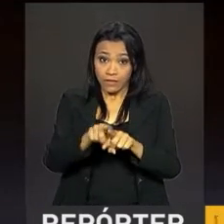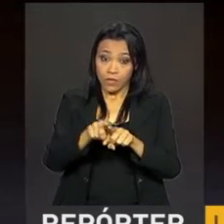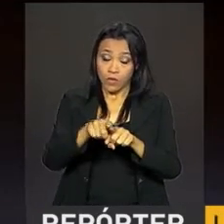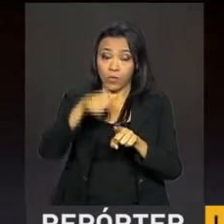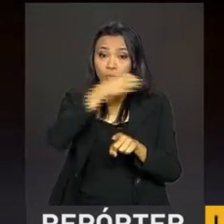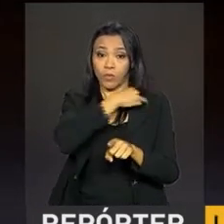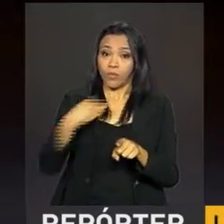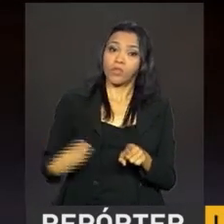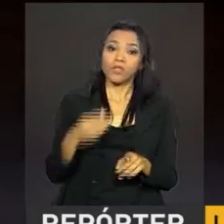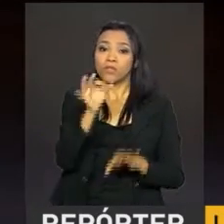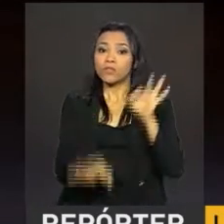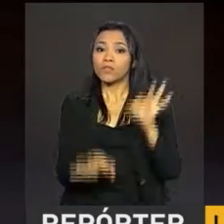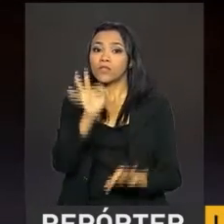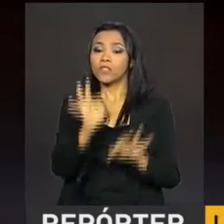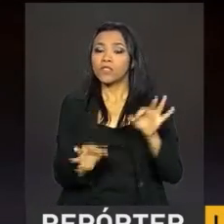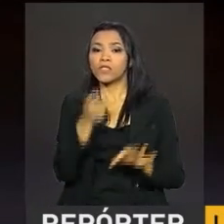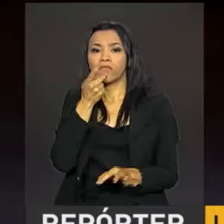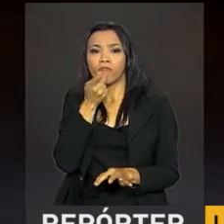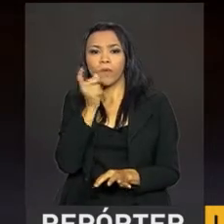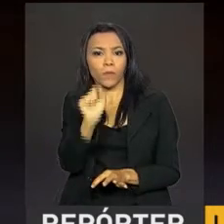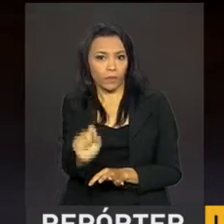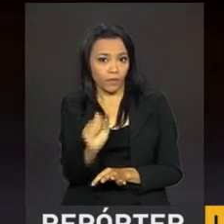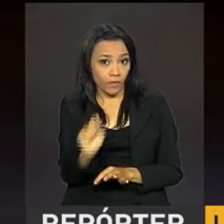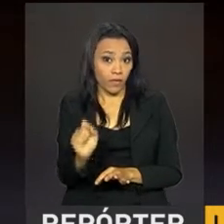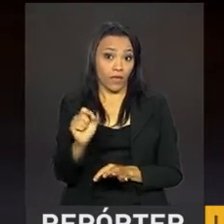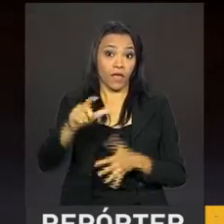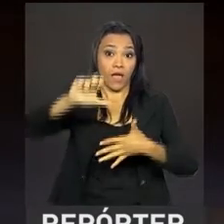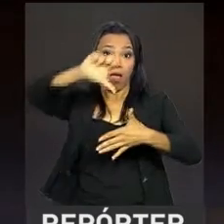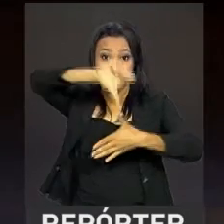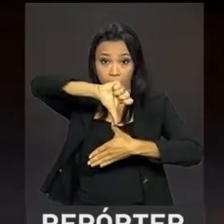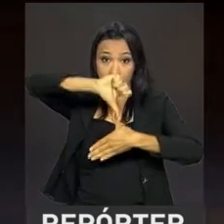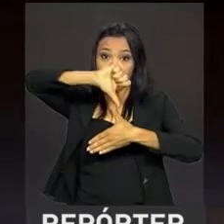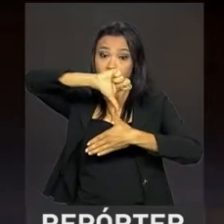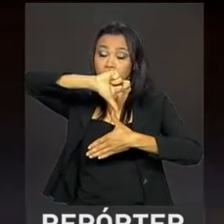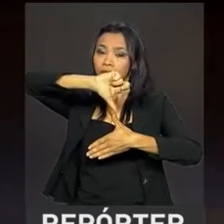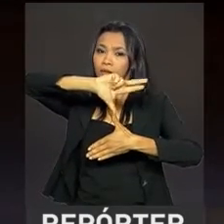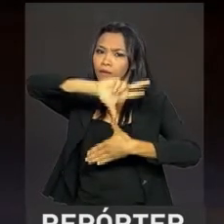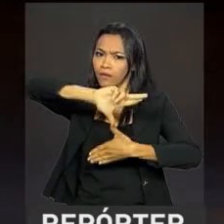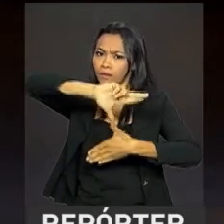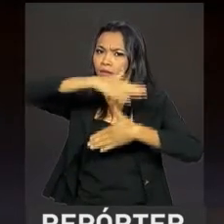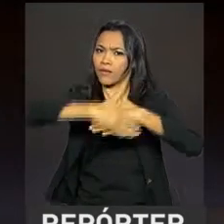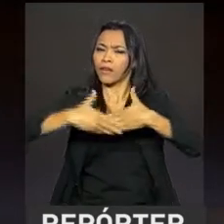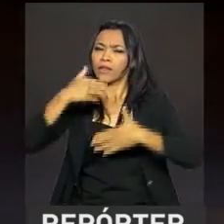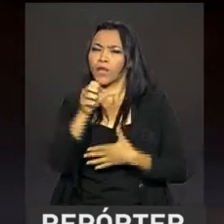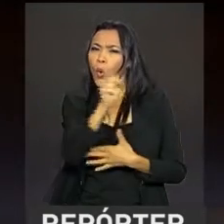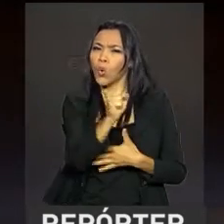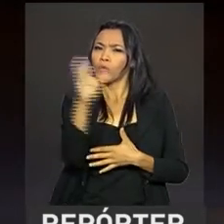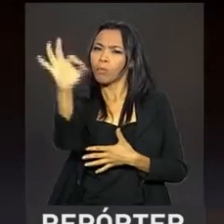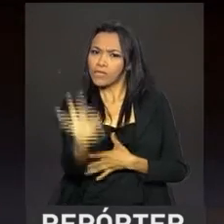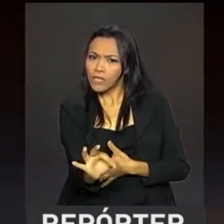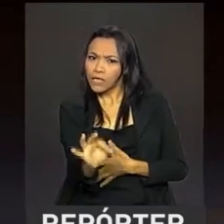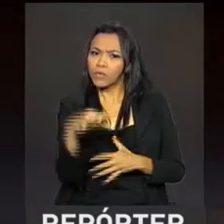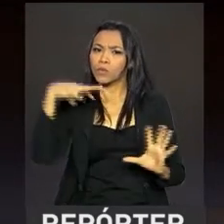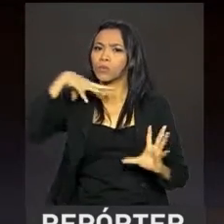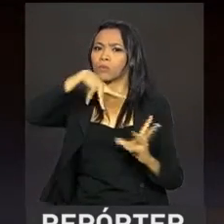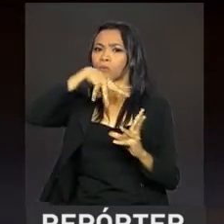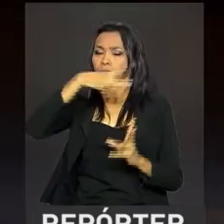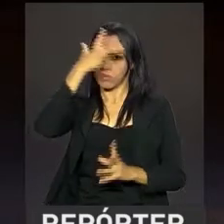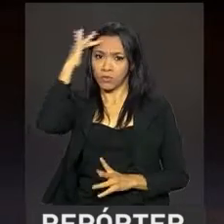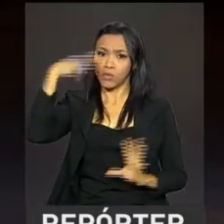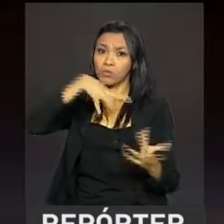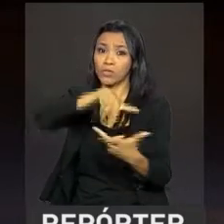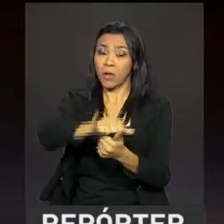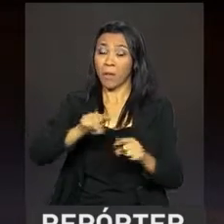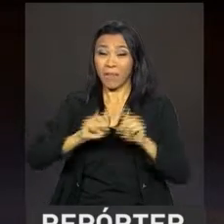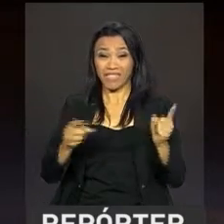alexandre de moraes a américa latina tem 8 por cento da população mundial mas responde por mais de 30 por cento dos